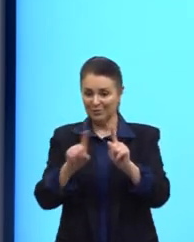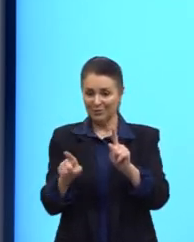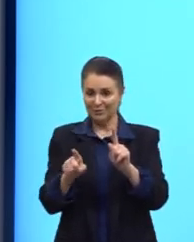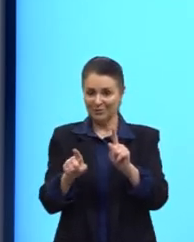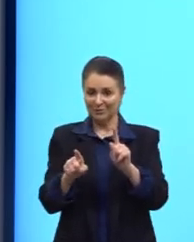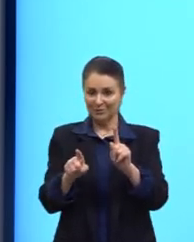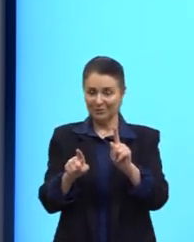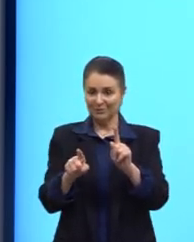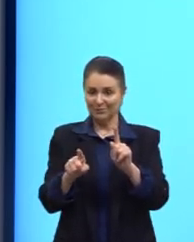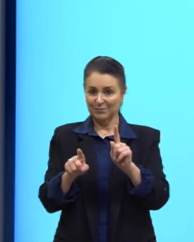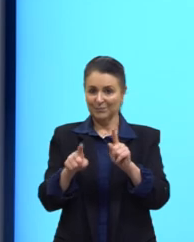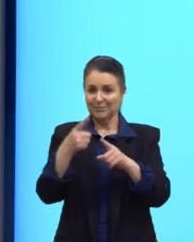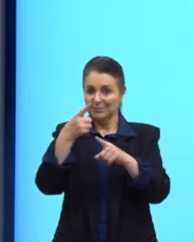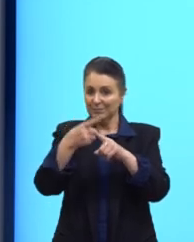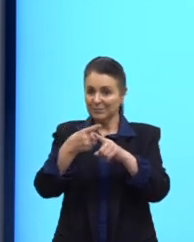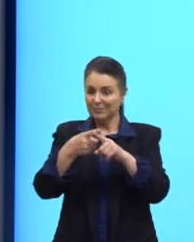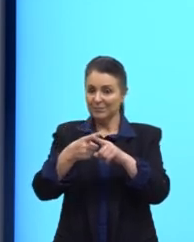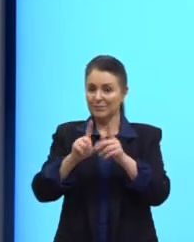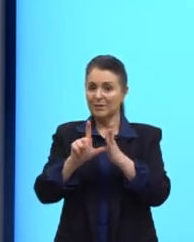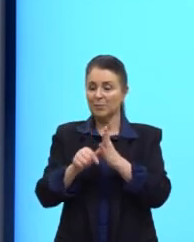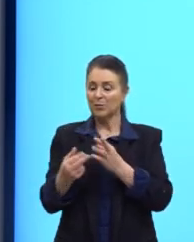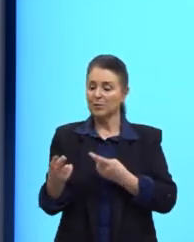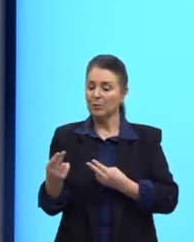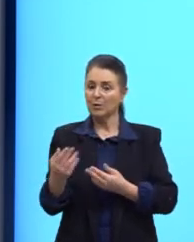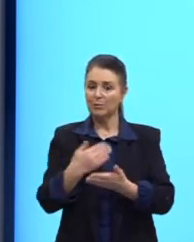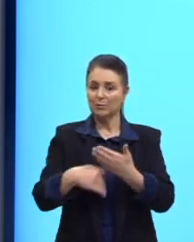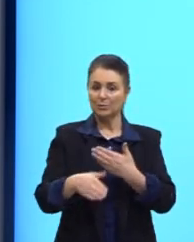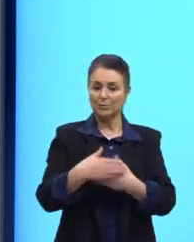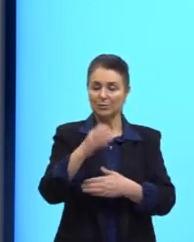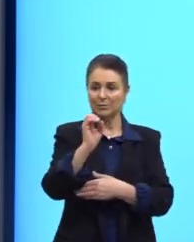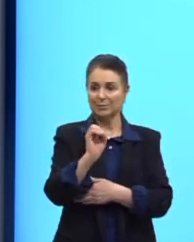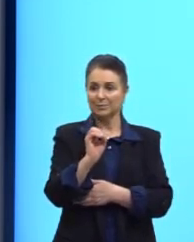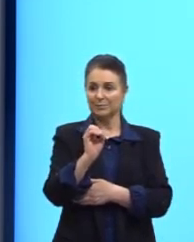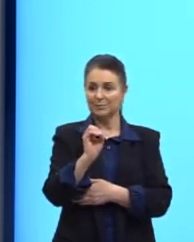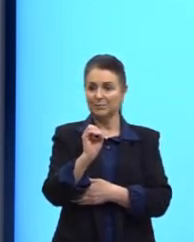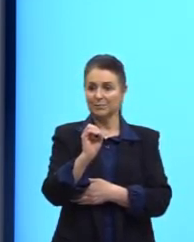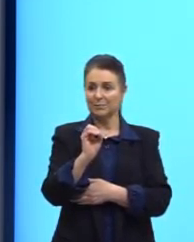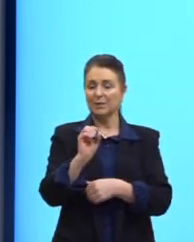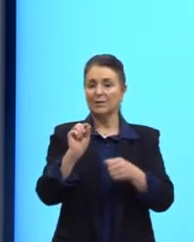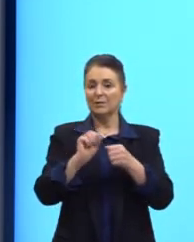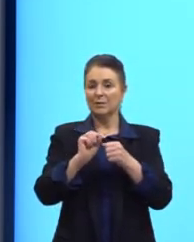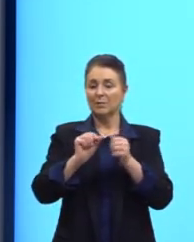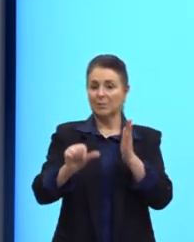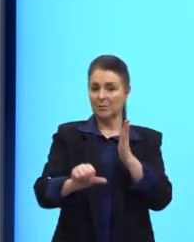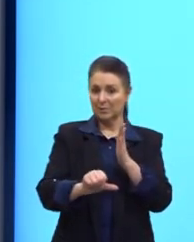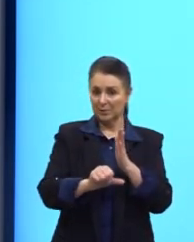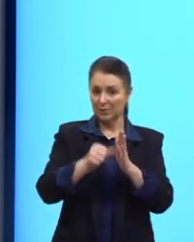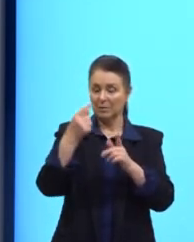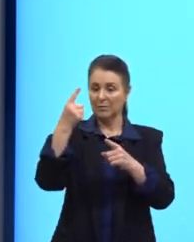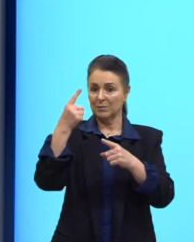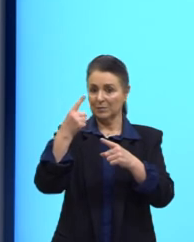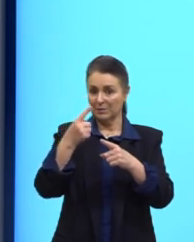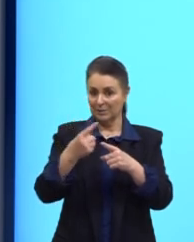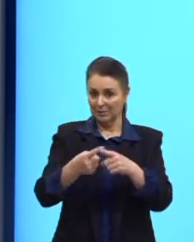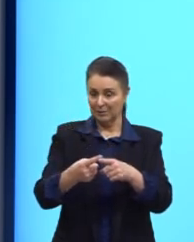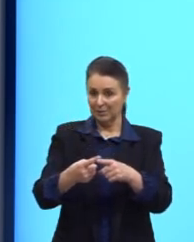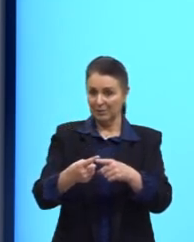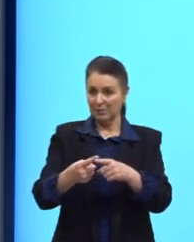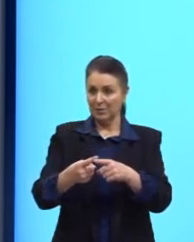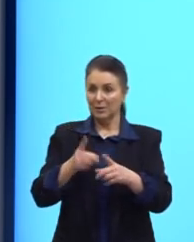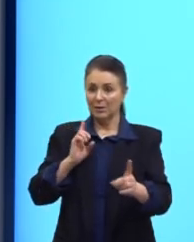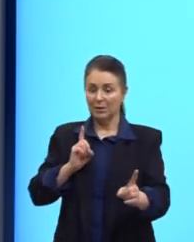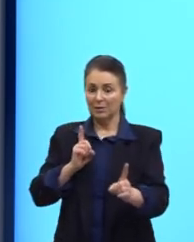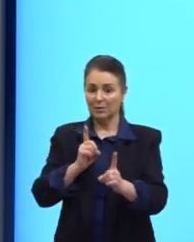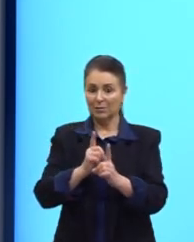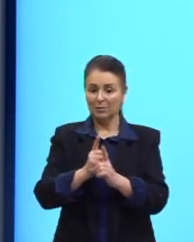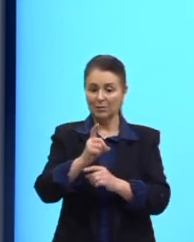fala e depois igualamos tudo a zero então realizamos primeiro a multiplicação chegamos